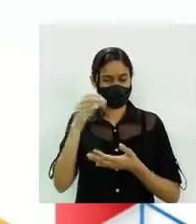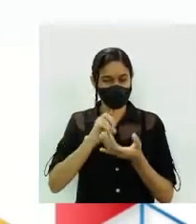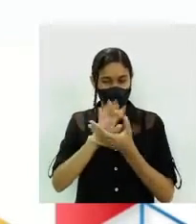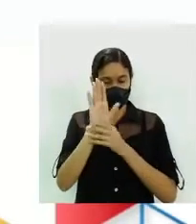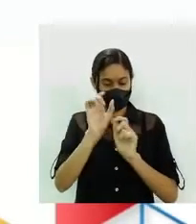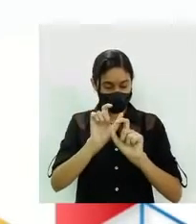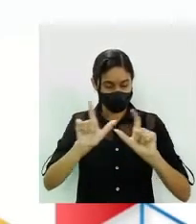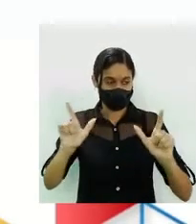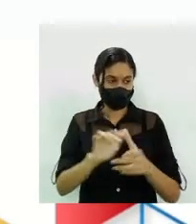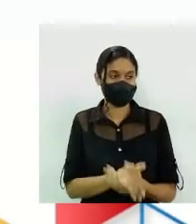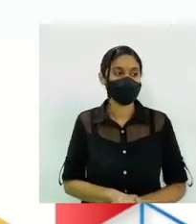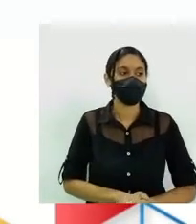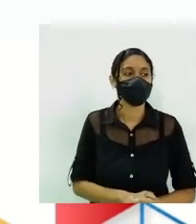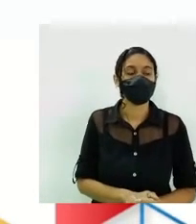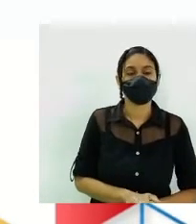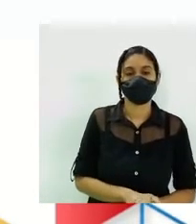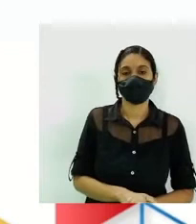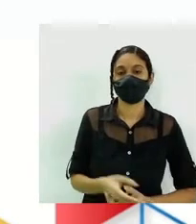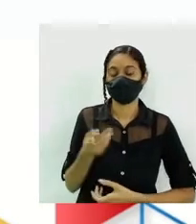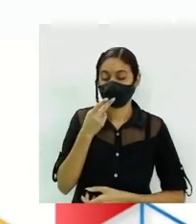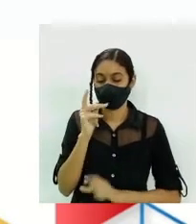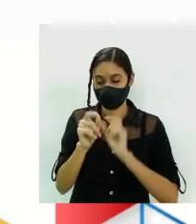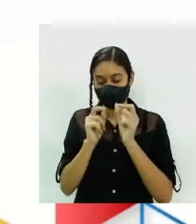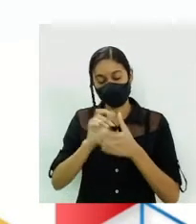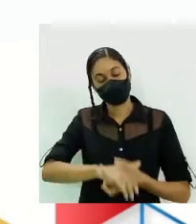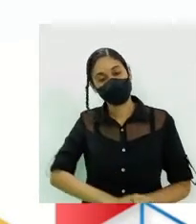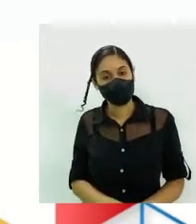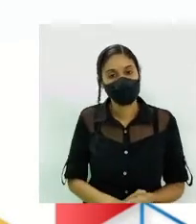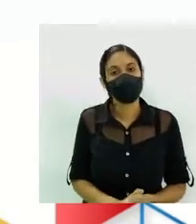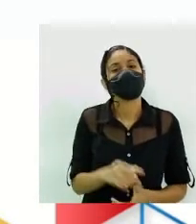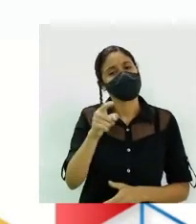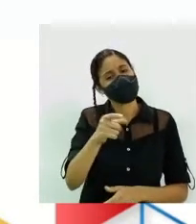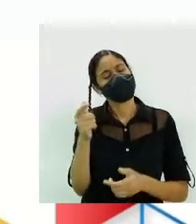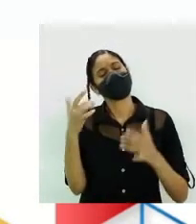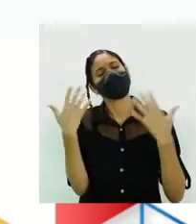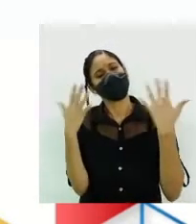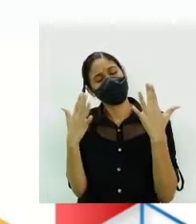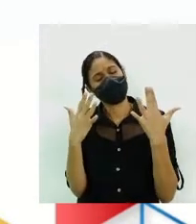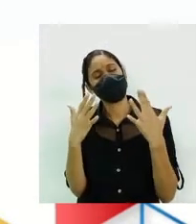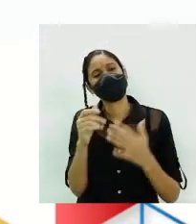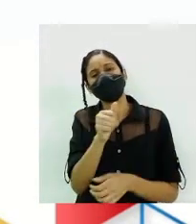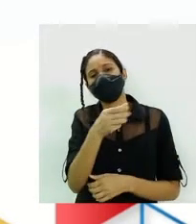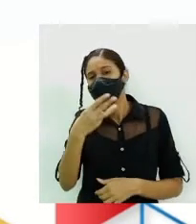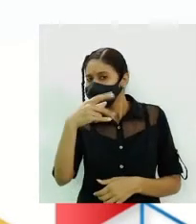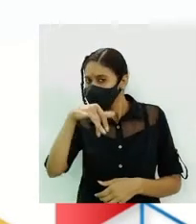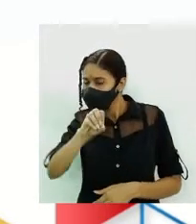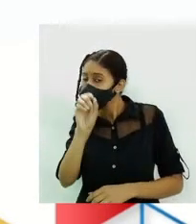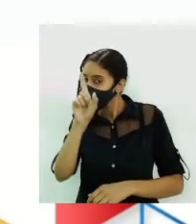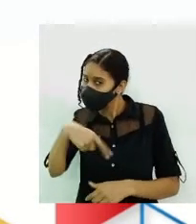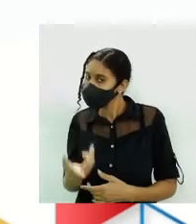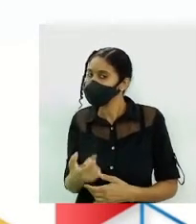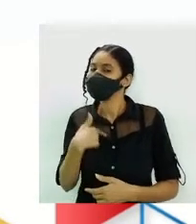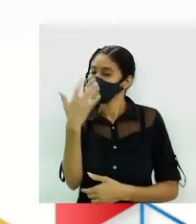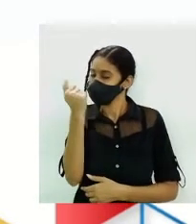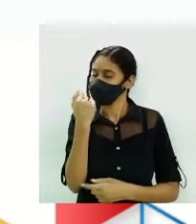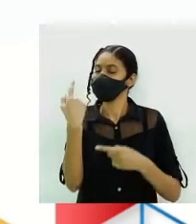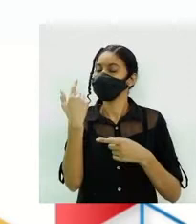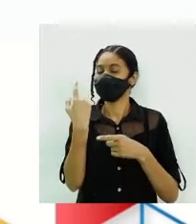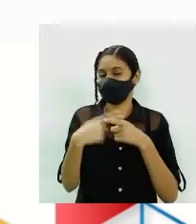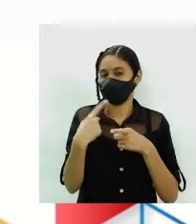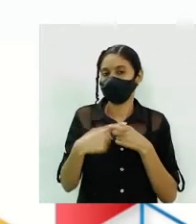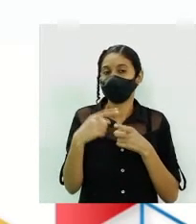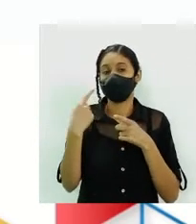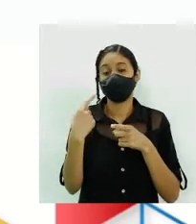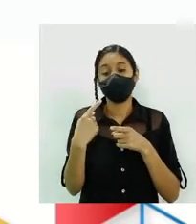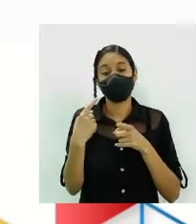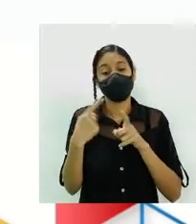slide? Ele diz assim: você comemora 13 de maio, é? Eu sei bem por quê.